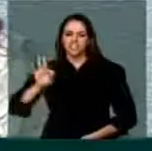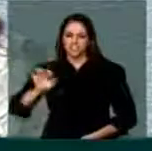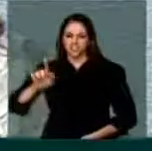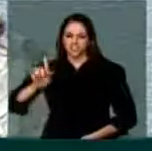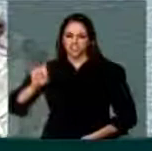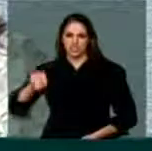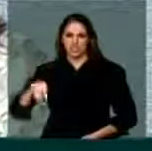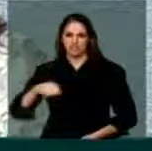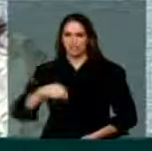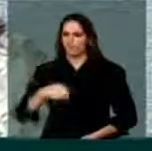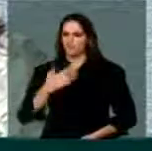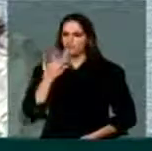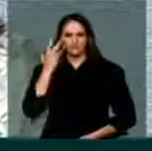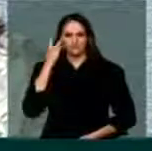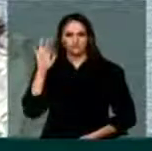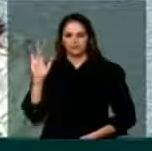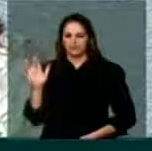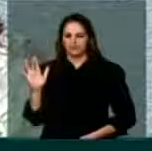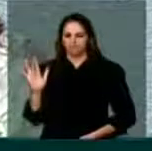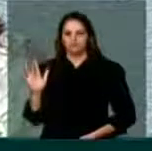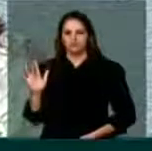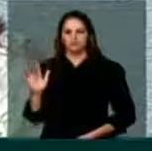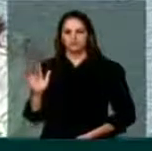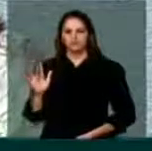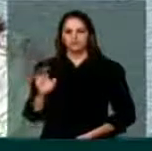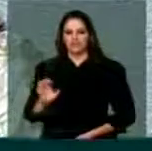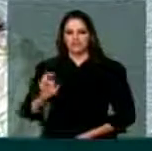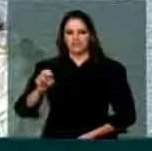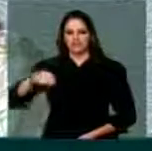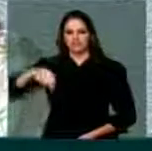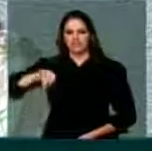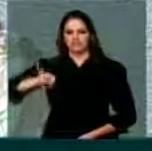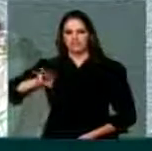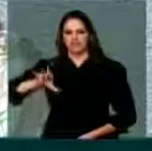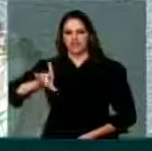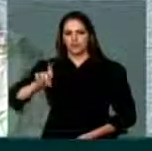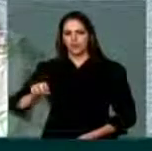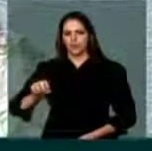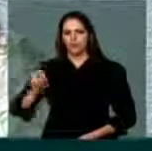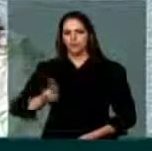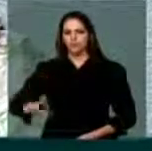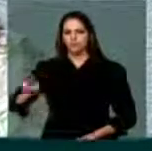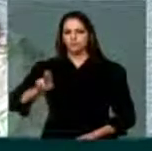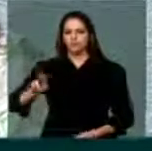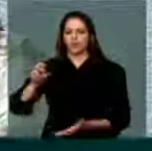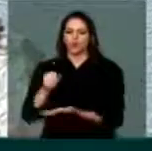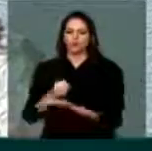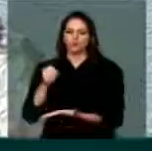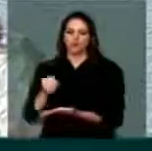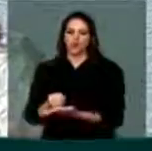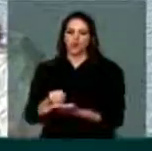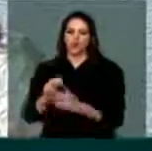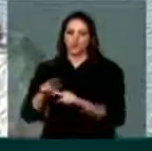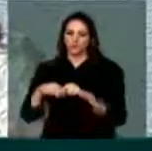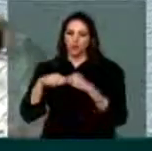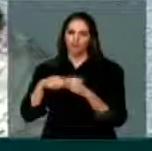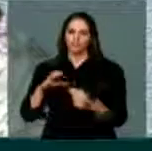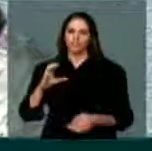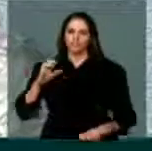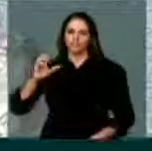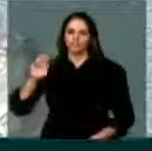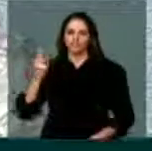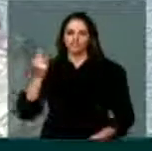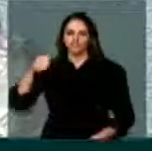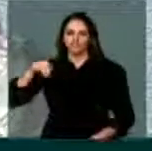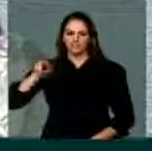tenho conhecimento que o seu Enivaldo tenha utilizado esse contrato a título de chantagem.